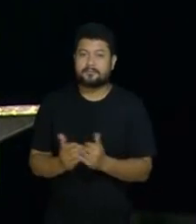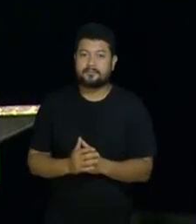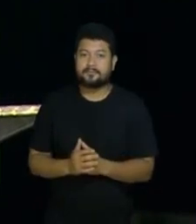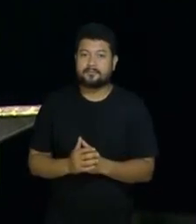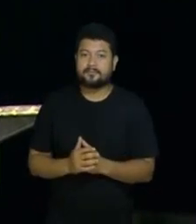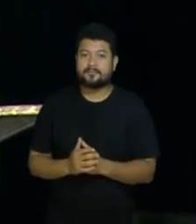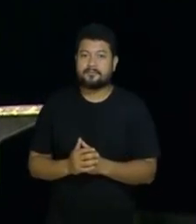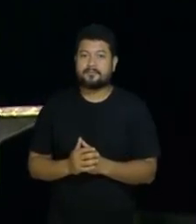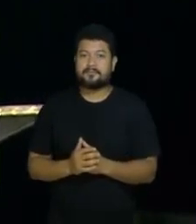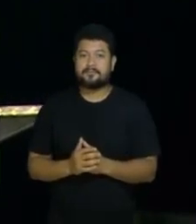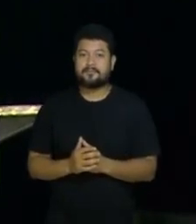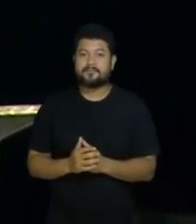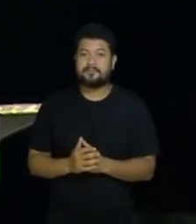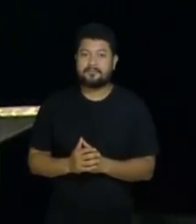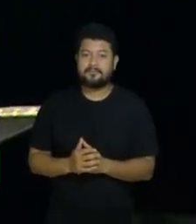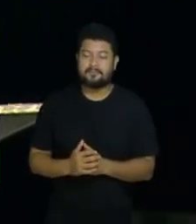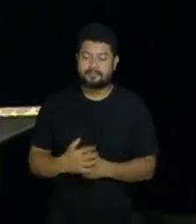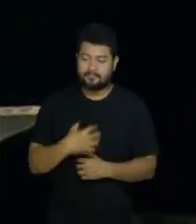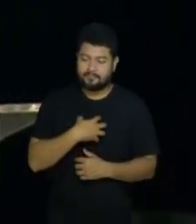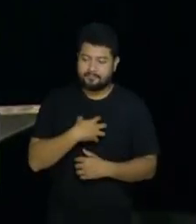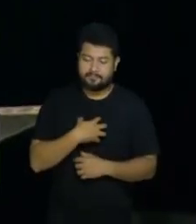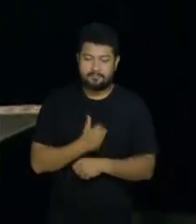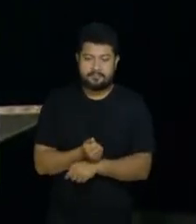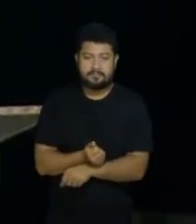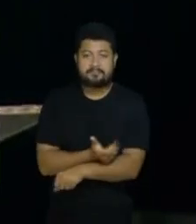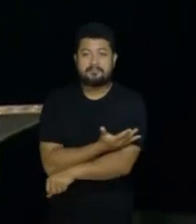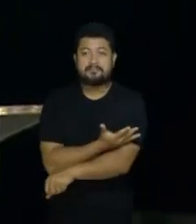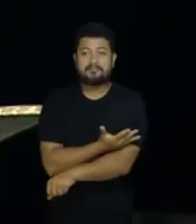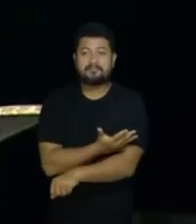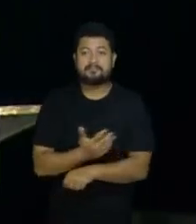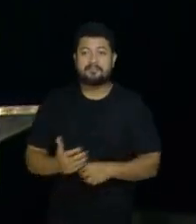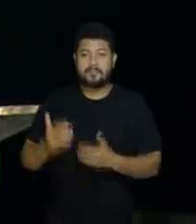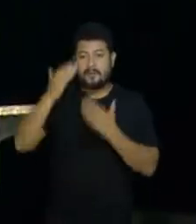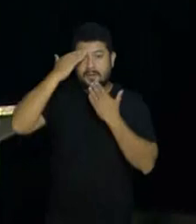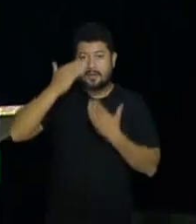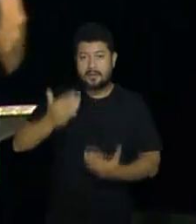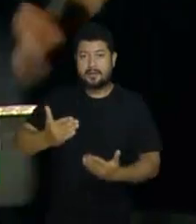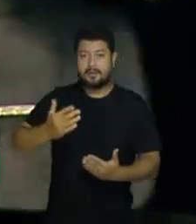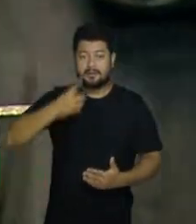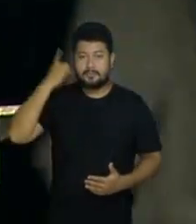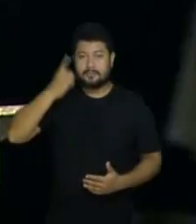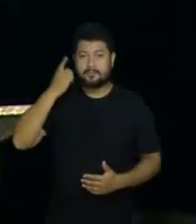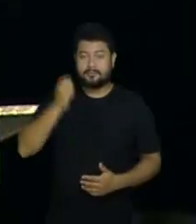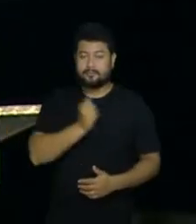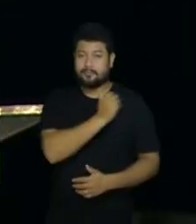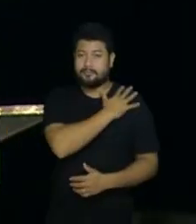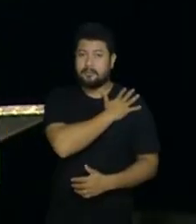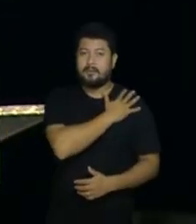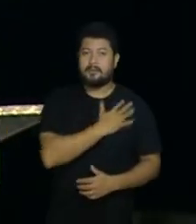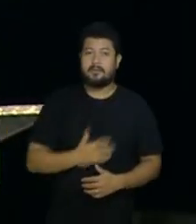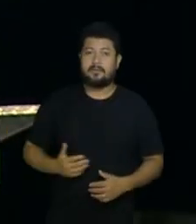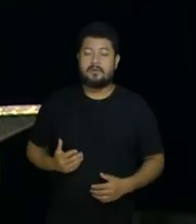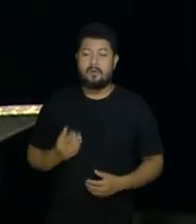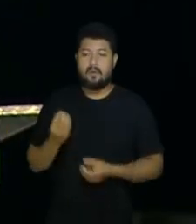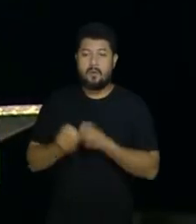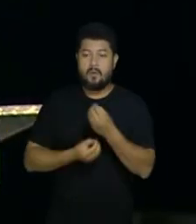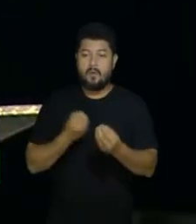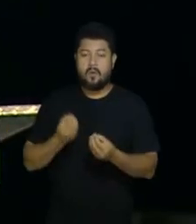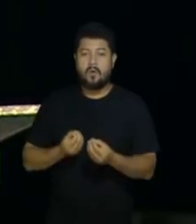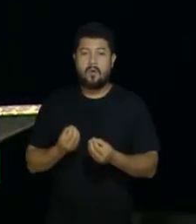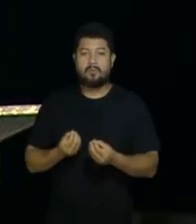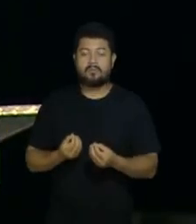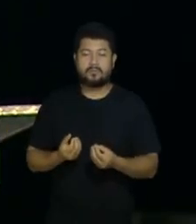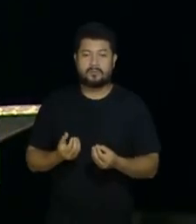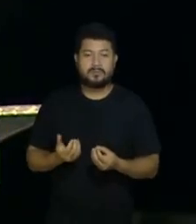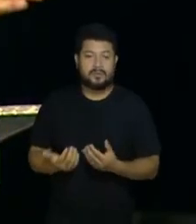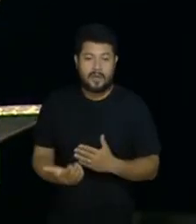também muito emotivo e fraterno, agradecer ao deputado Napoleão pela forma como nos recebeu também